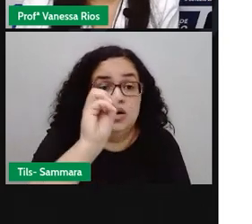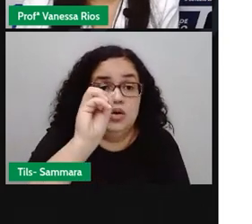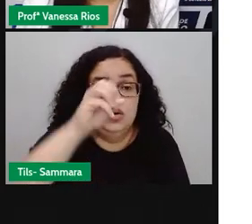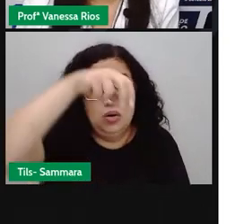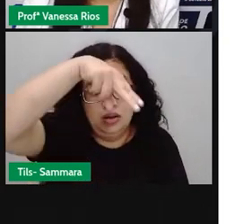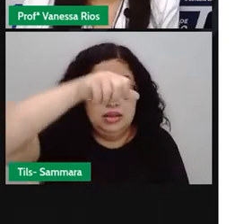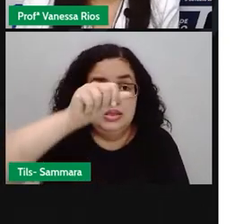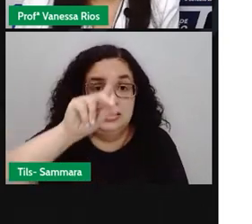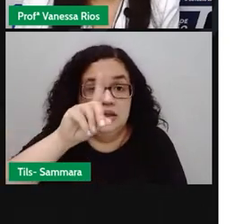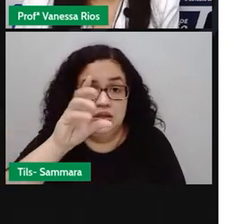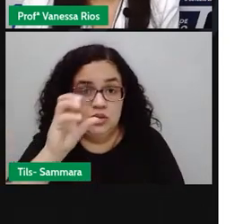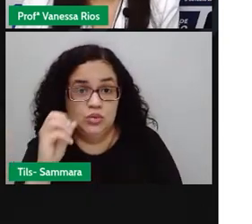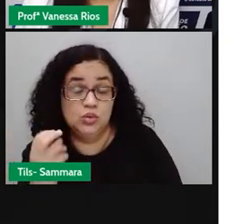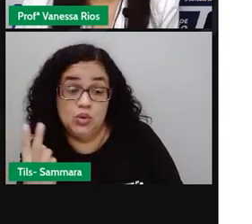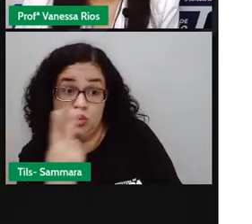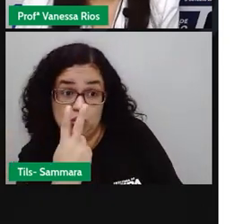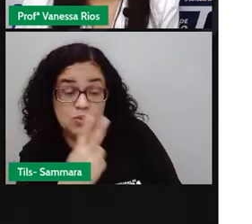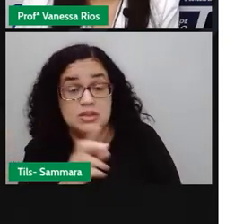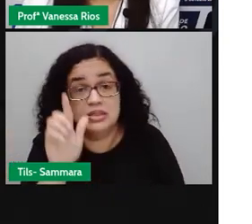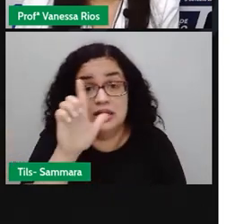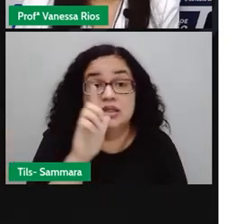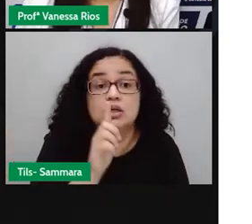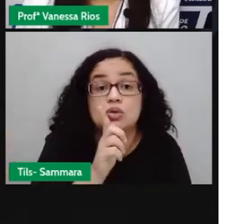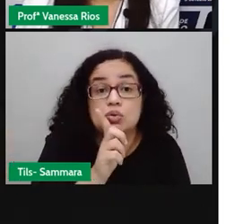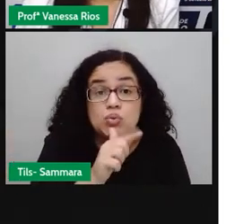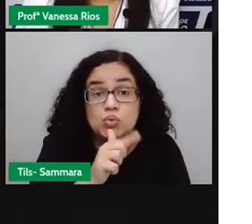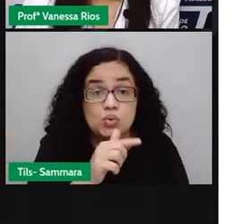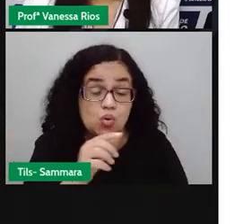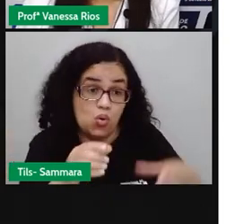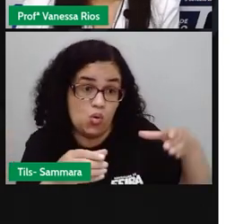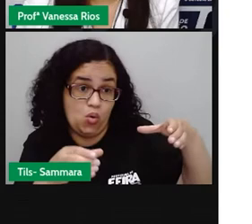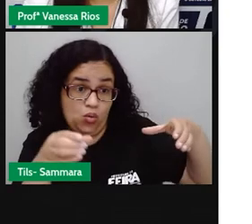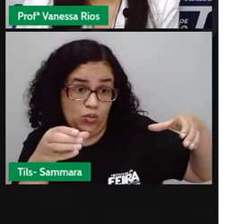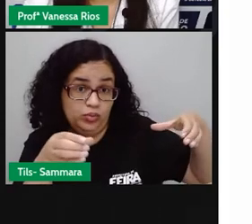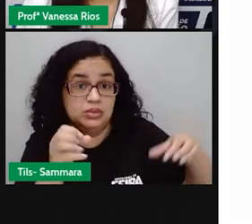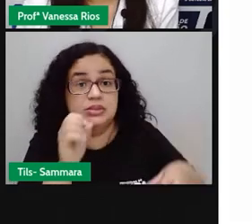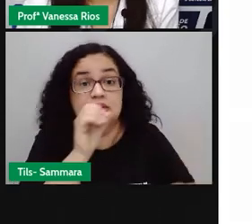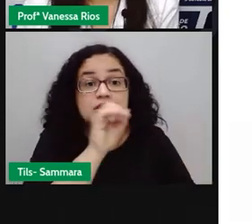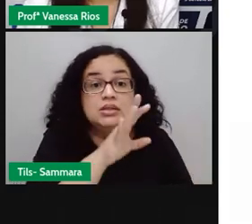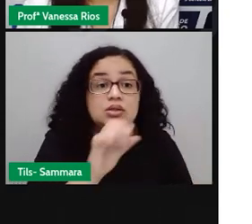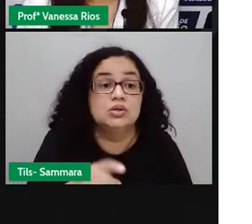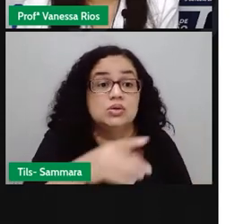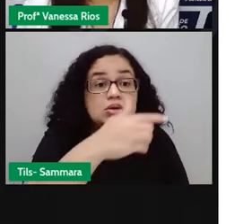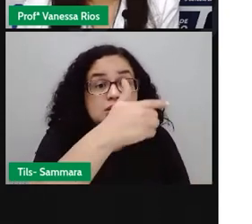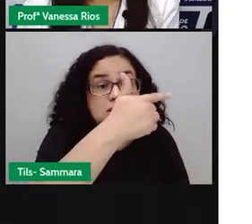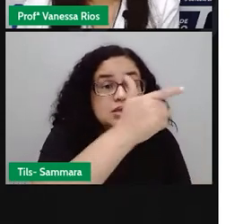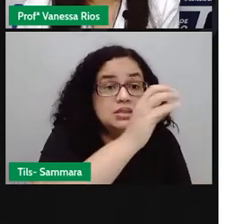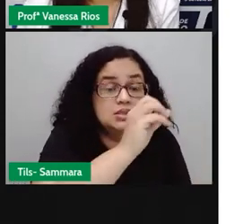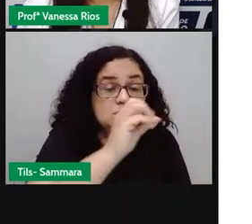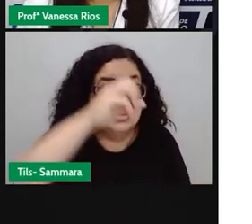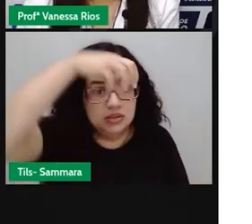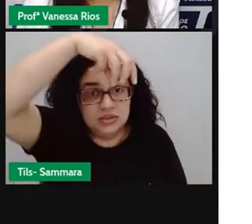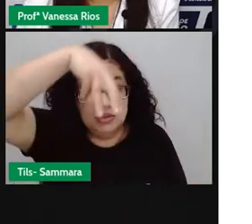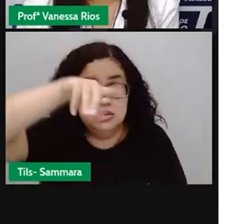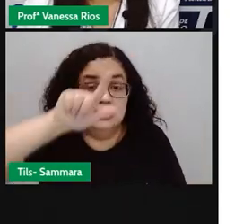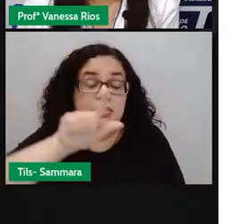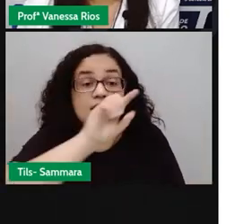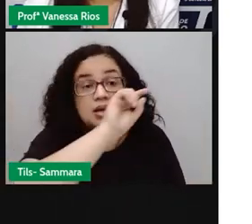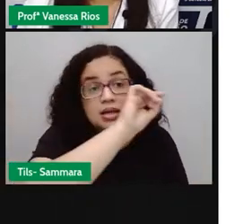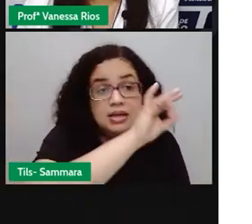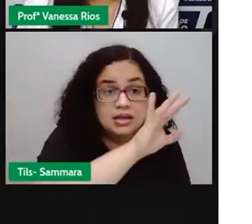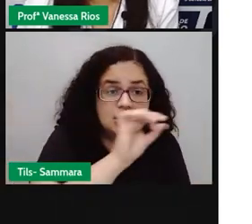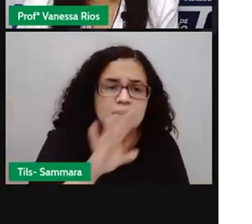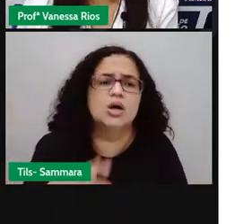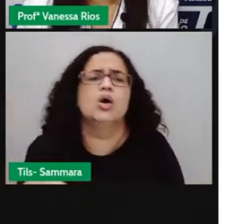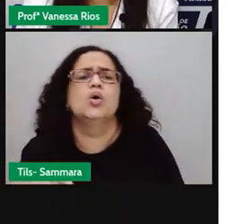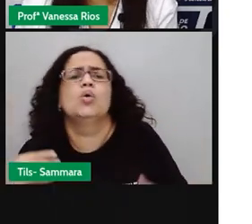quer distribuir 2 litros de água em copos com capacidade de 200 mililitros cada um.